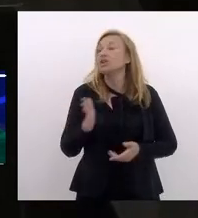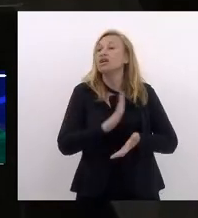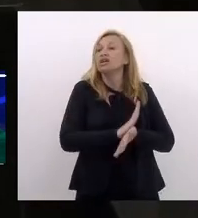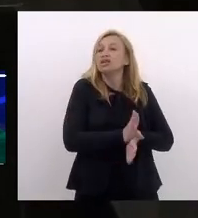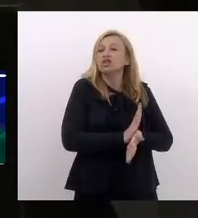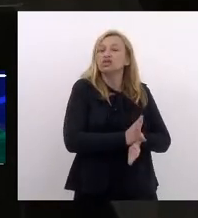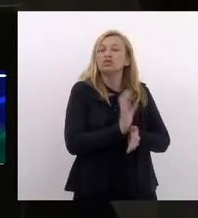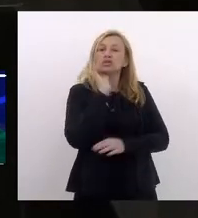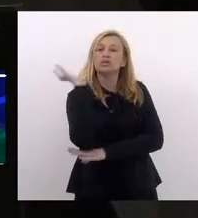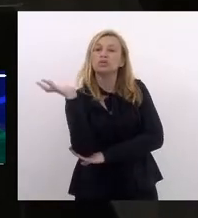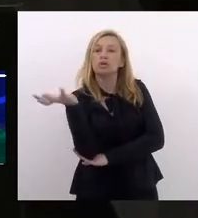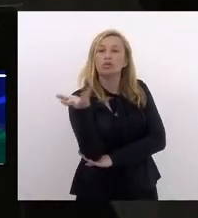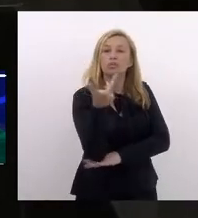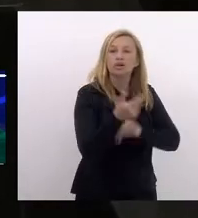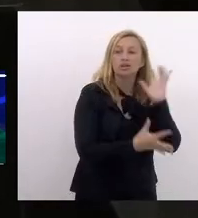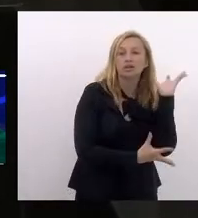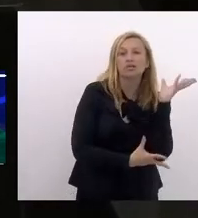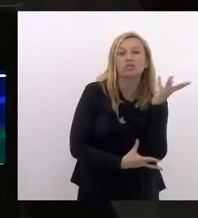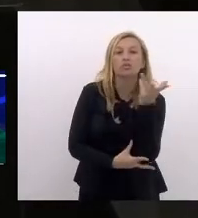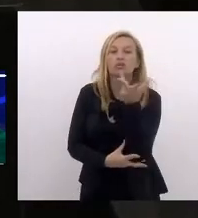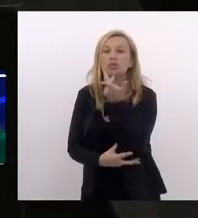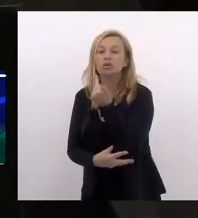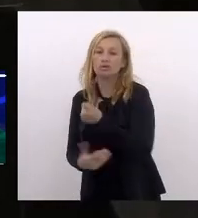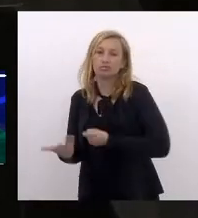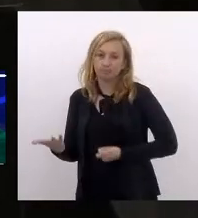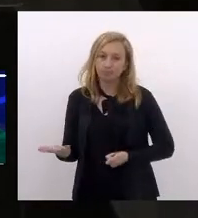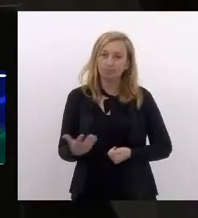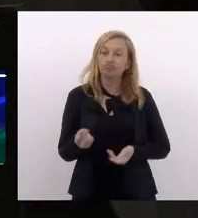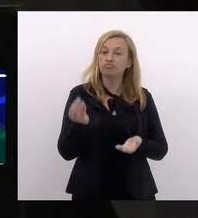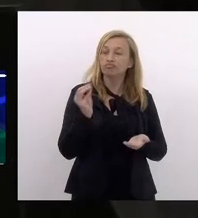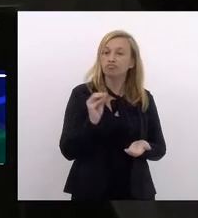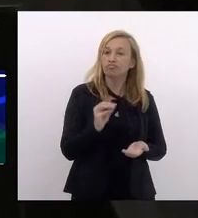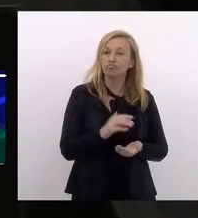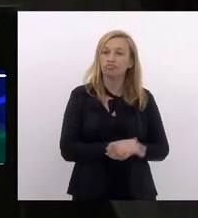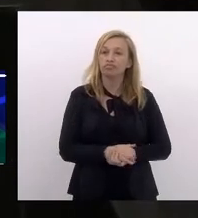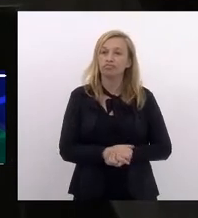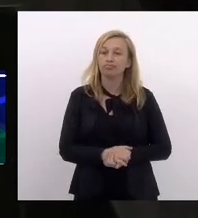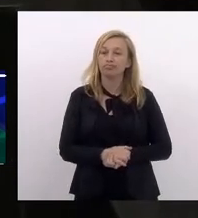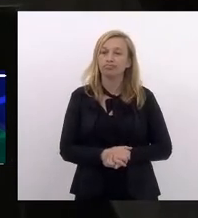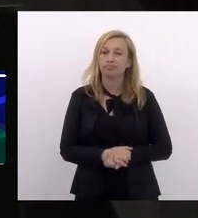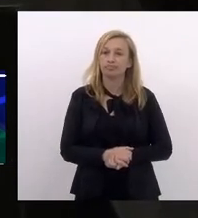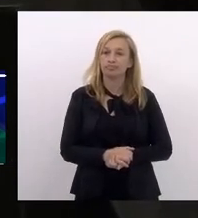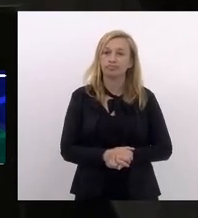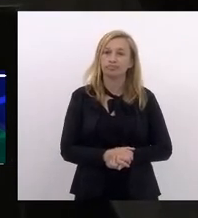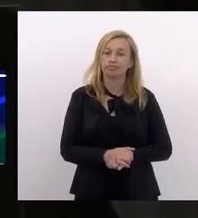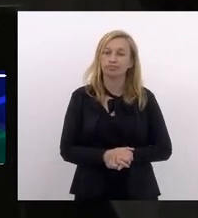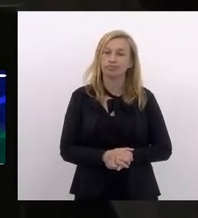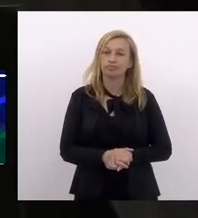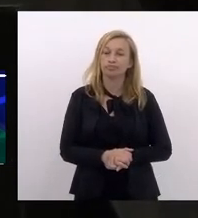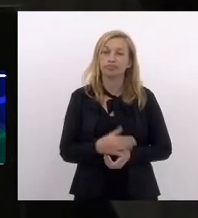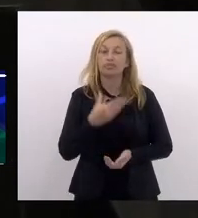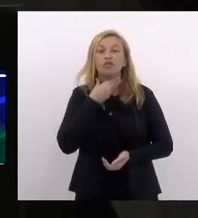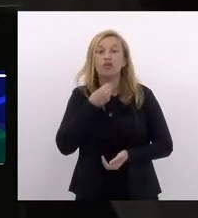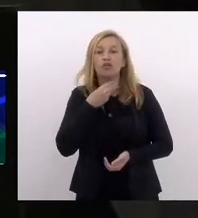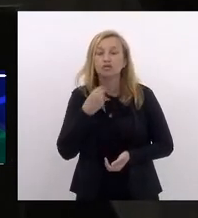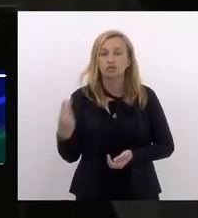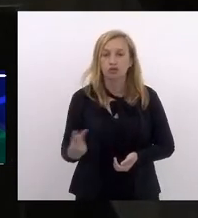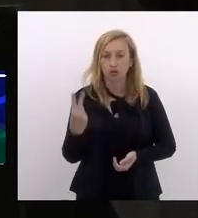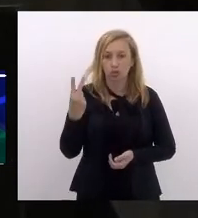destruição ambiental, é de uma falsa agenda de valores,